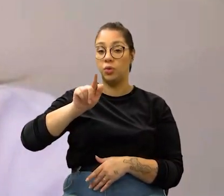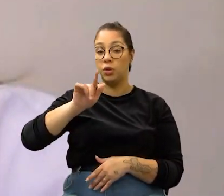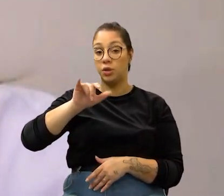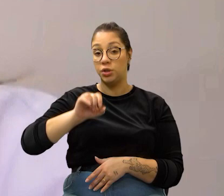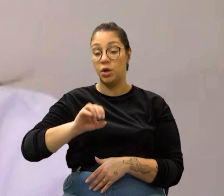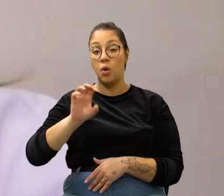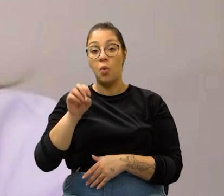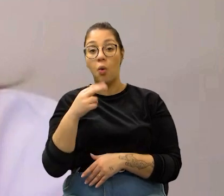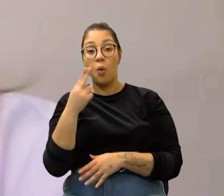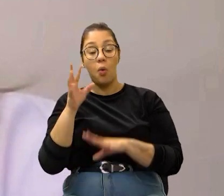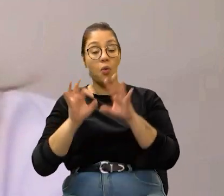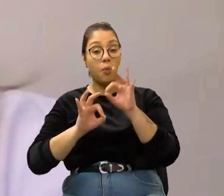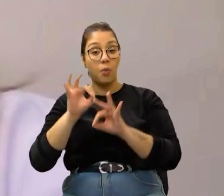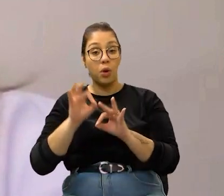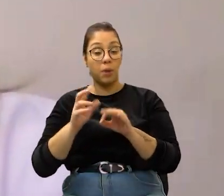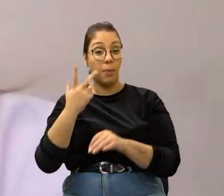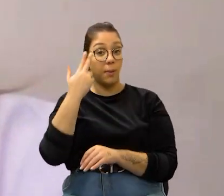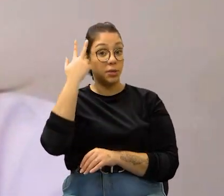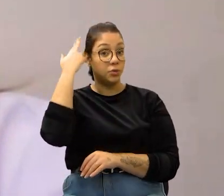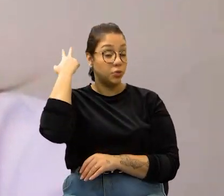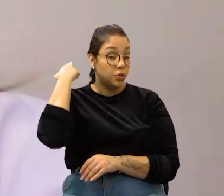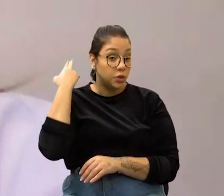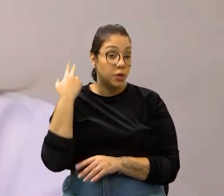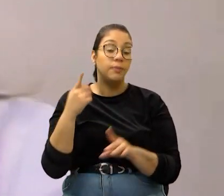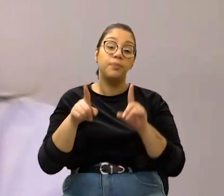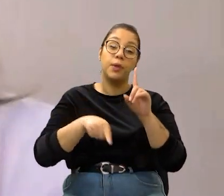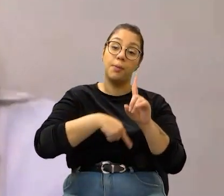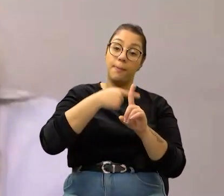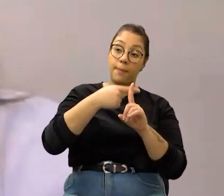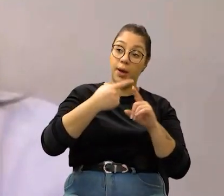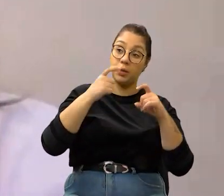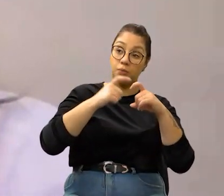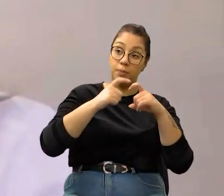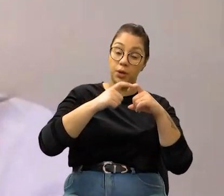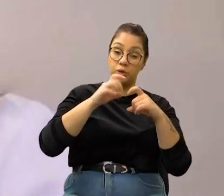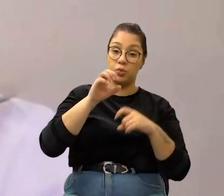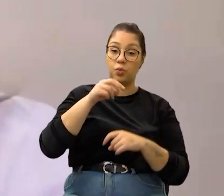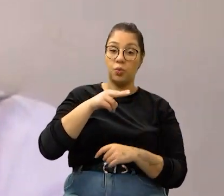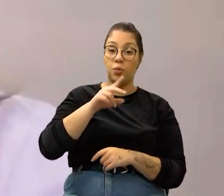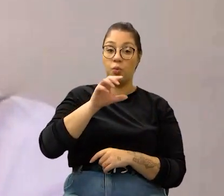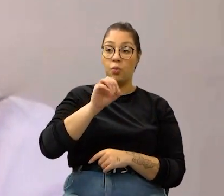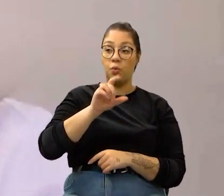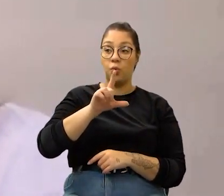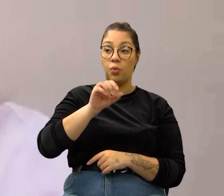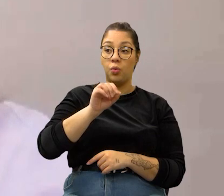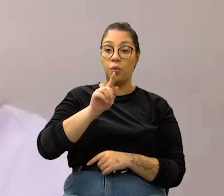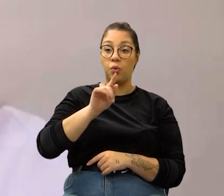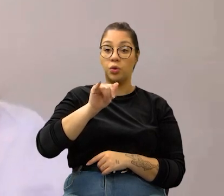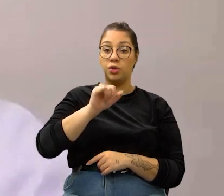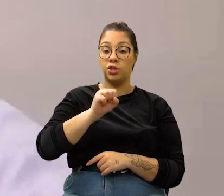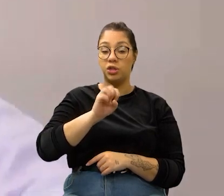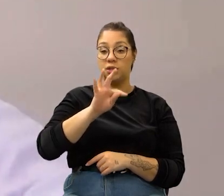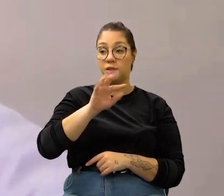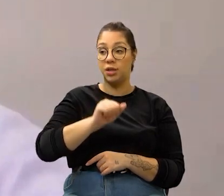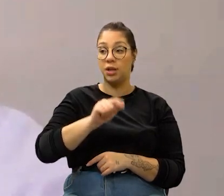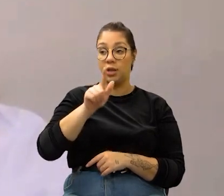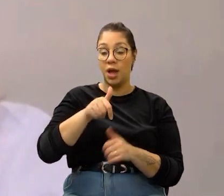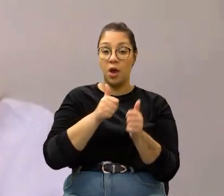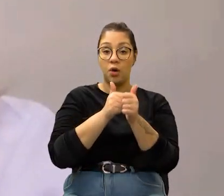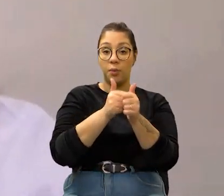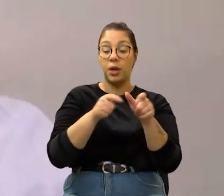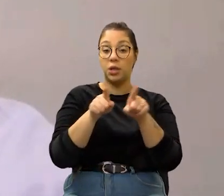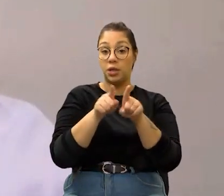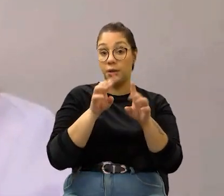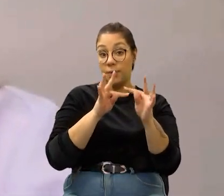programar uma cirurgia se indicado, e um oncologista também para fazer esse acompanhamento,